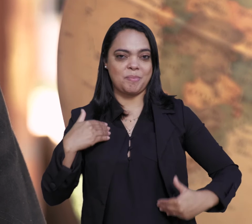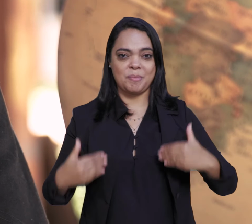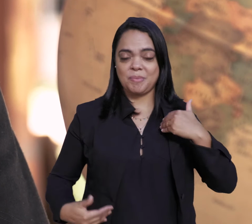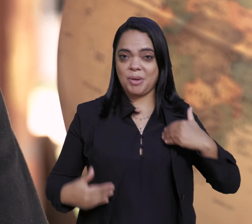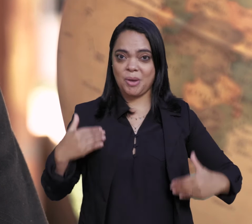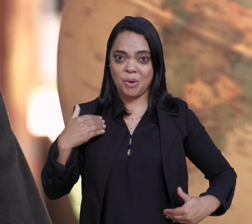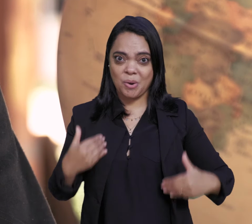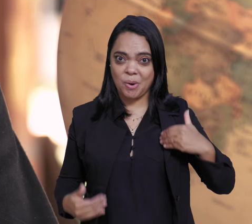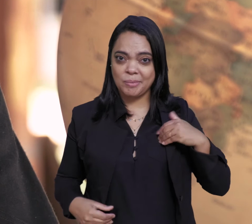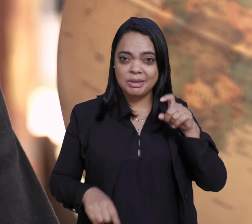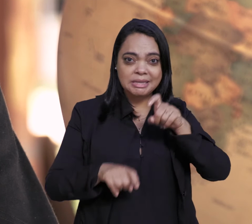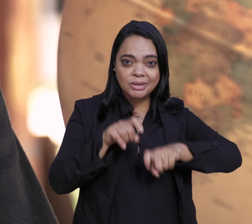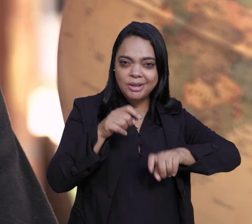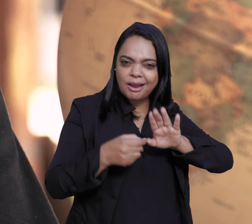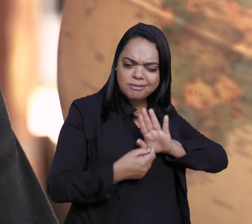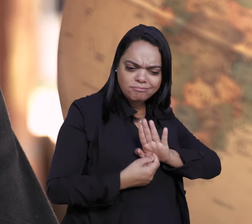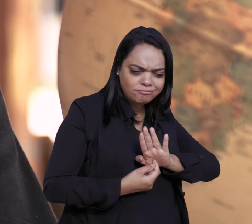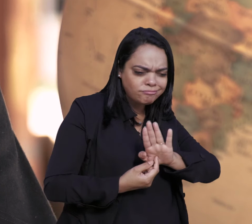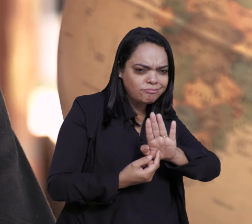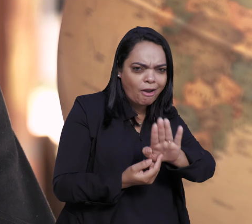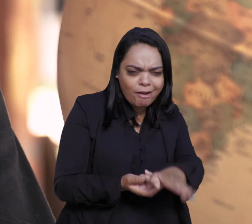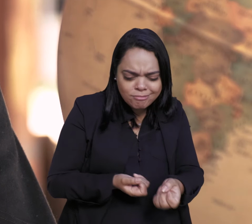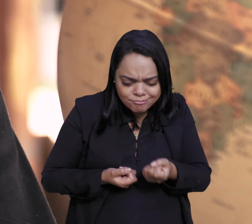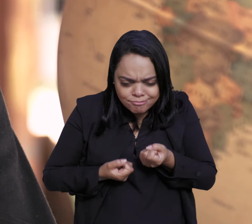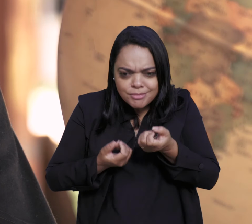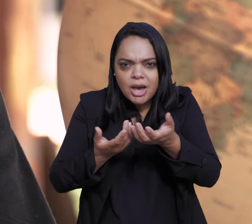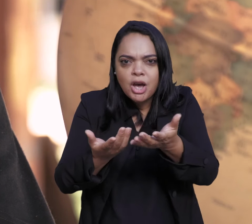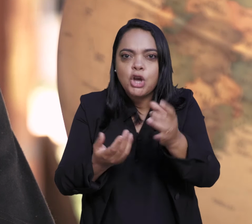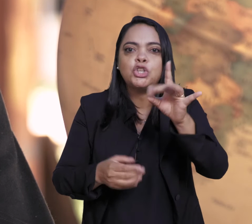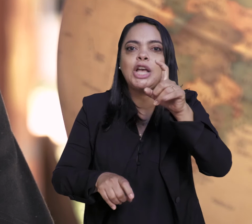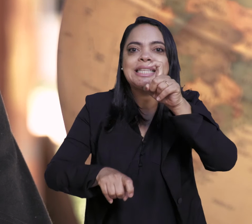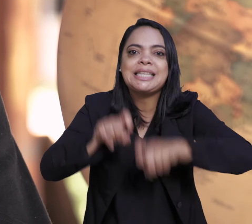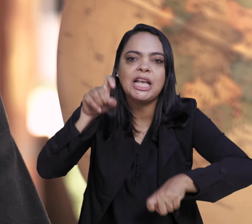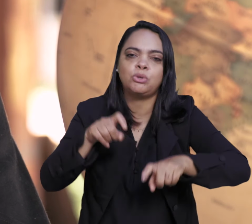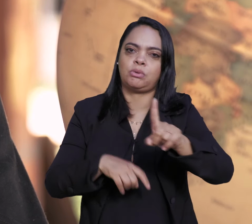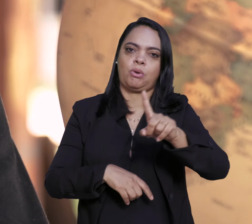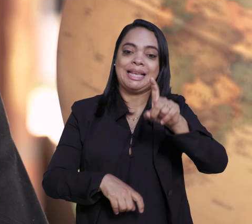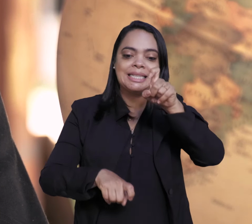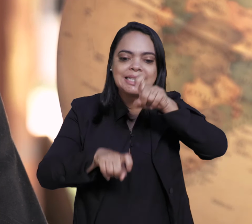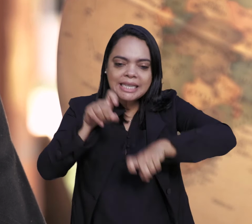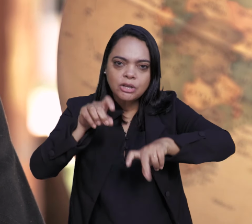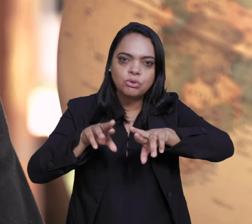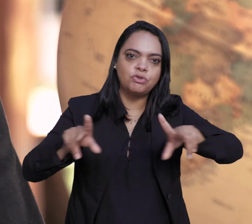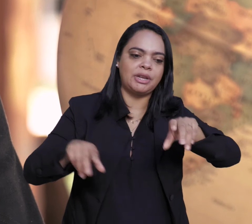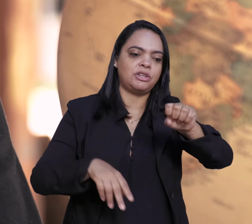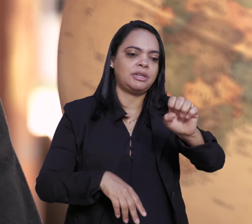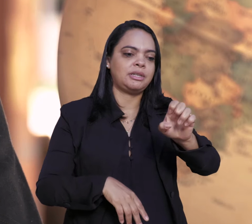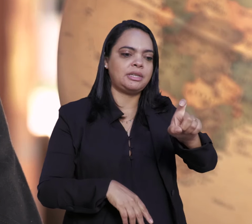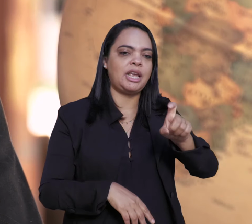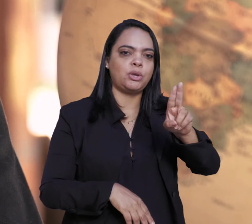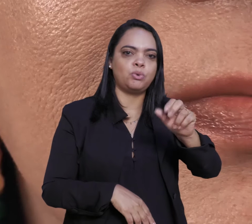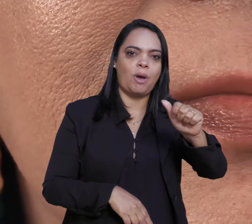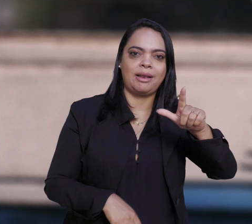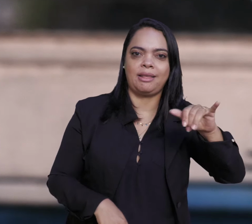respirava sexualidade. Não no sentido de sexo, porque as pessoas confundem muito sexualidade com